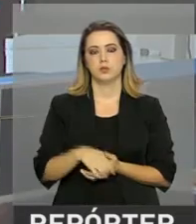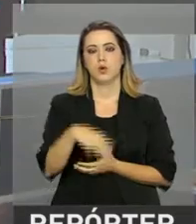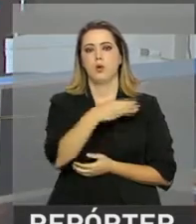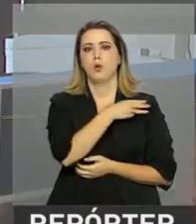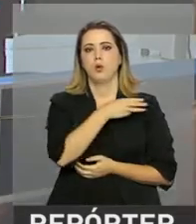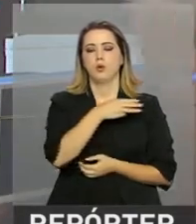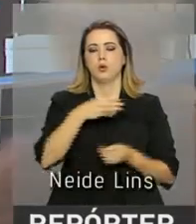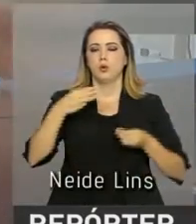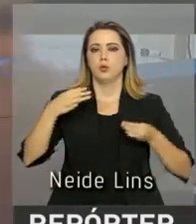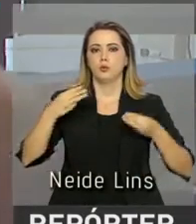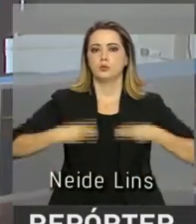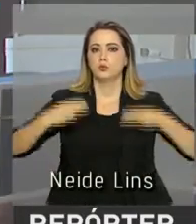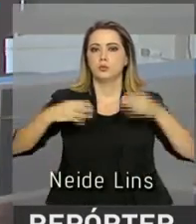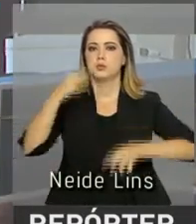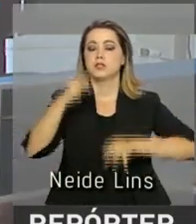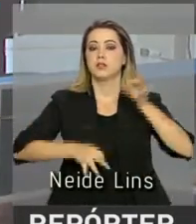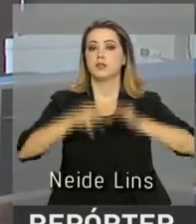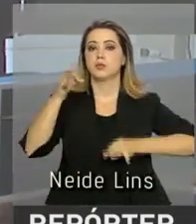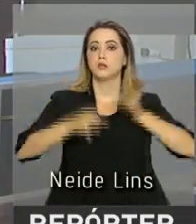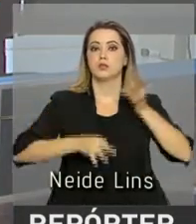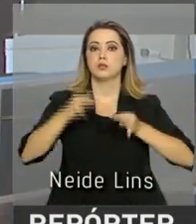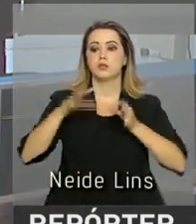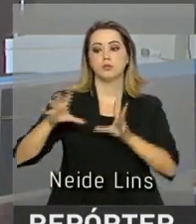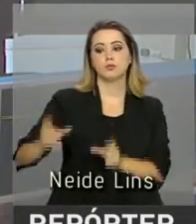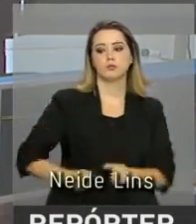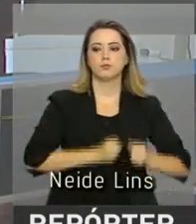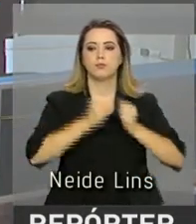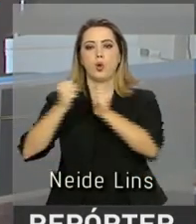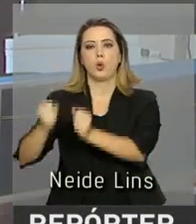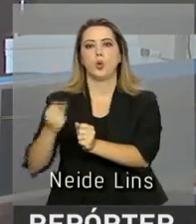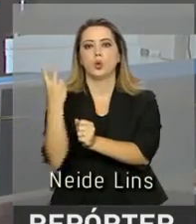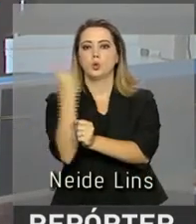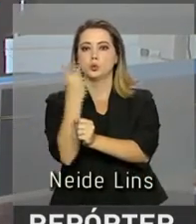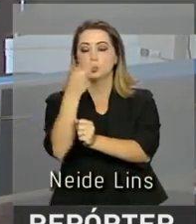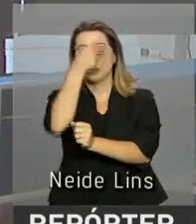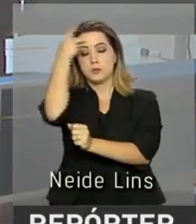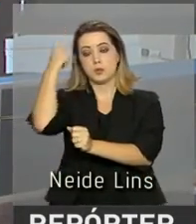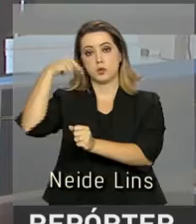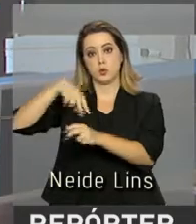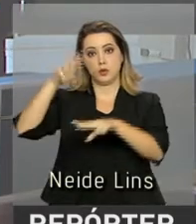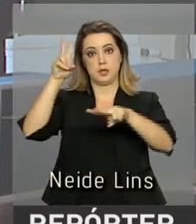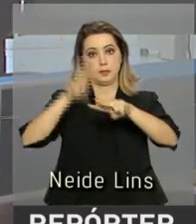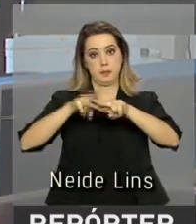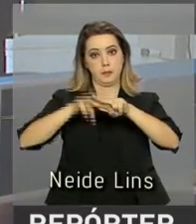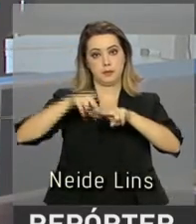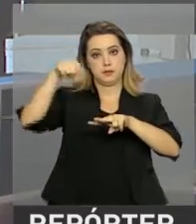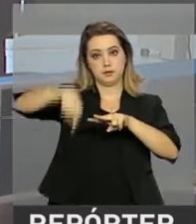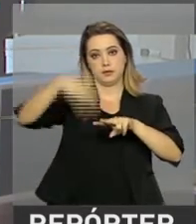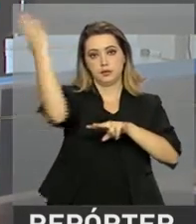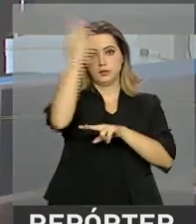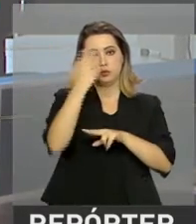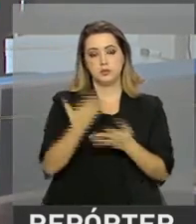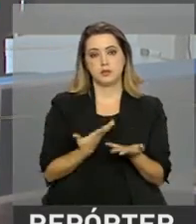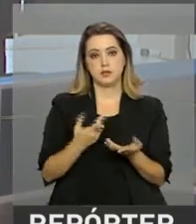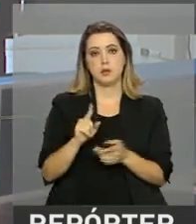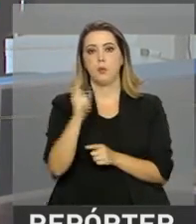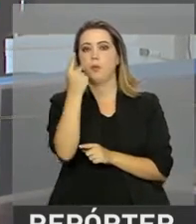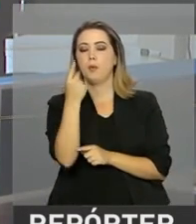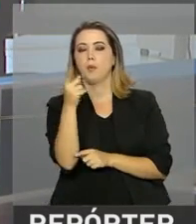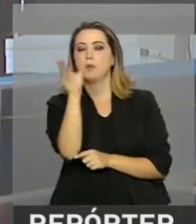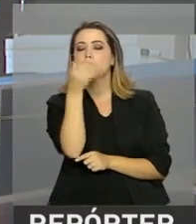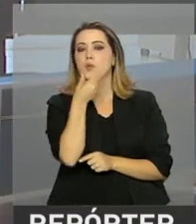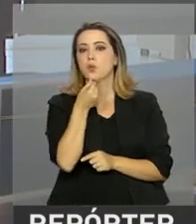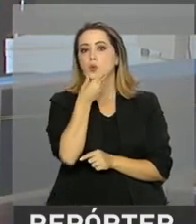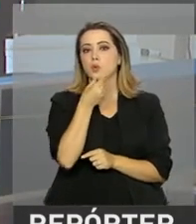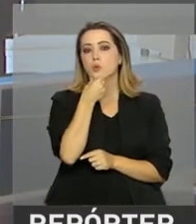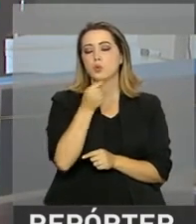Ministério da Justiça extraditou dois estrangeiros presos no Brasil. O primeiro caso foi o de Gianluca Medina, que voltará para a Itália, onde foi condenado